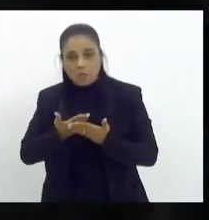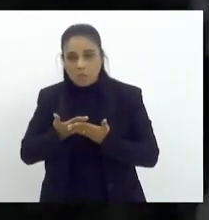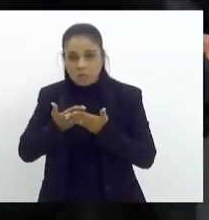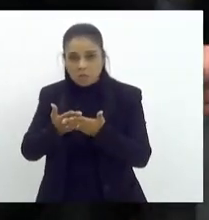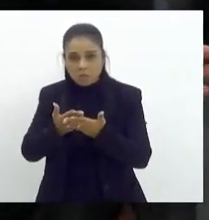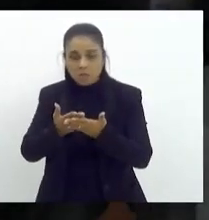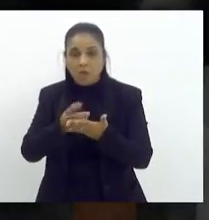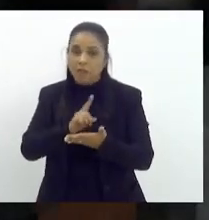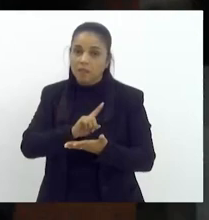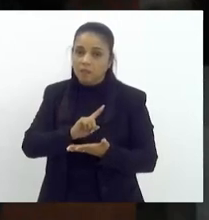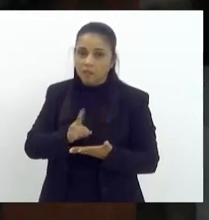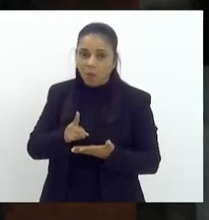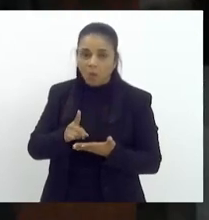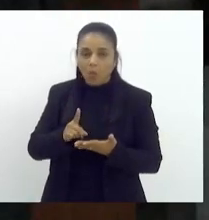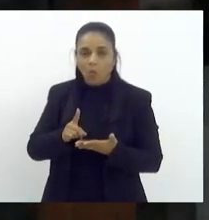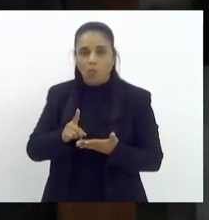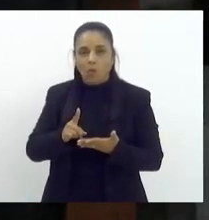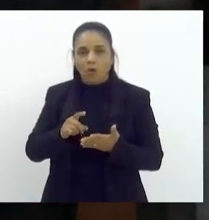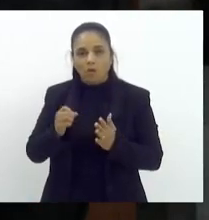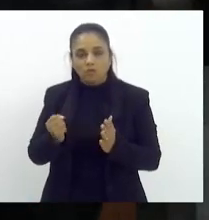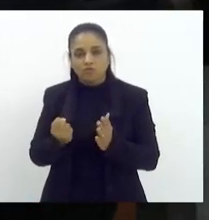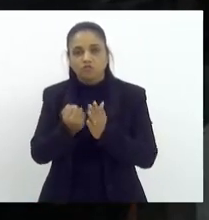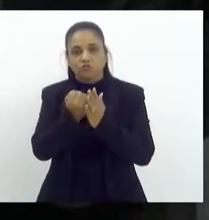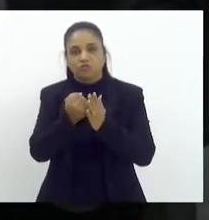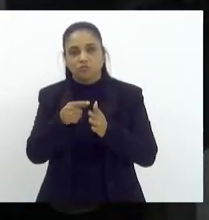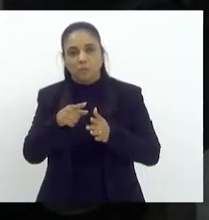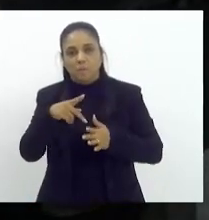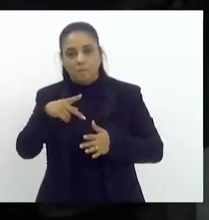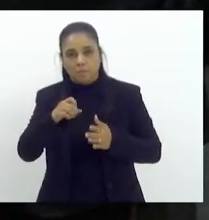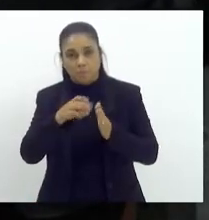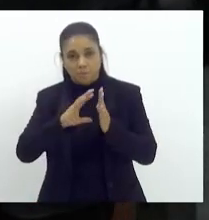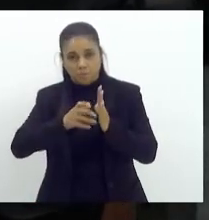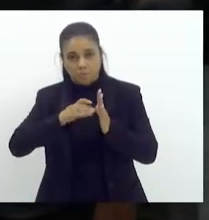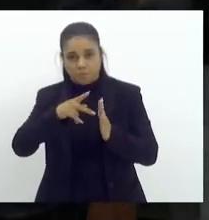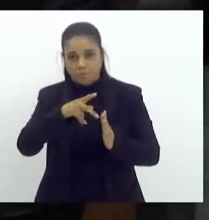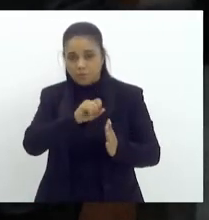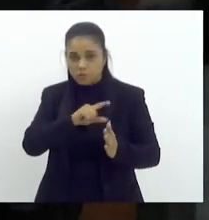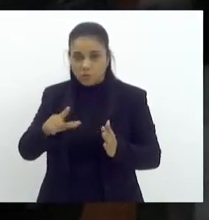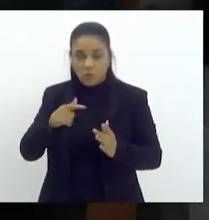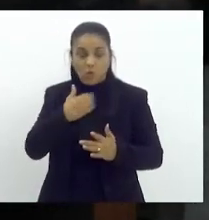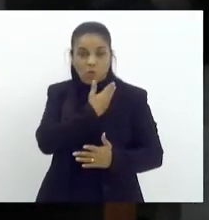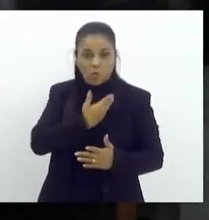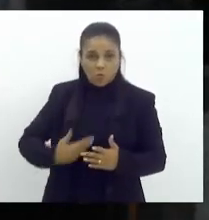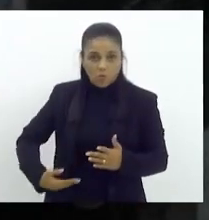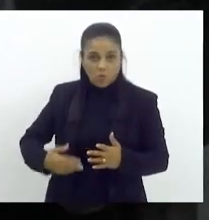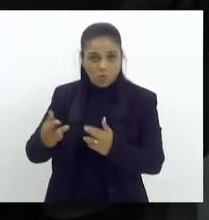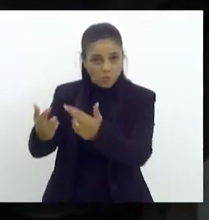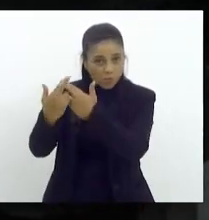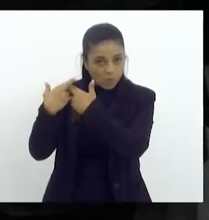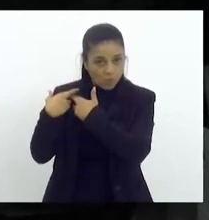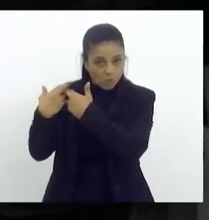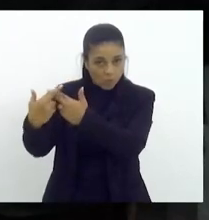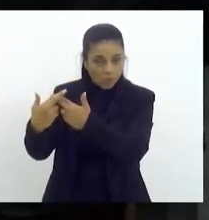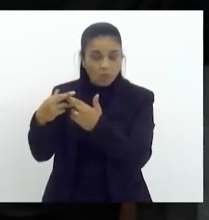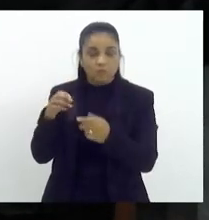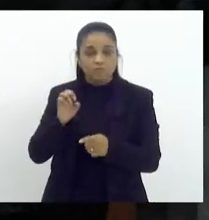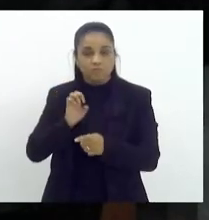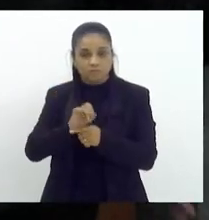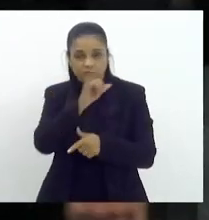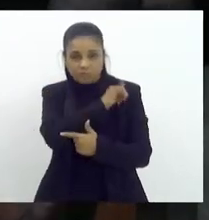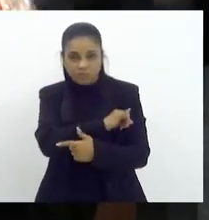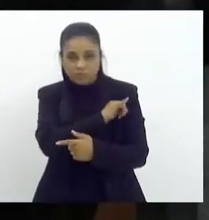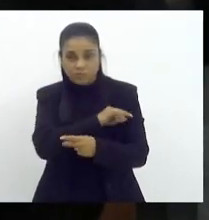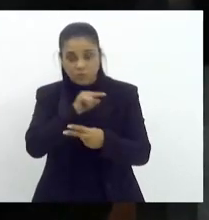não ao destaque do pessoal E com a responsabilidade que o governo do estado do Rio de Janeiro a ST dois pontos